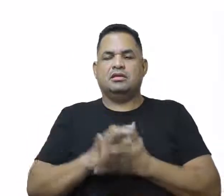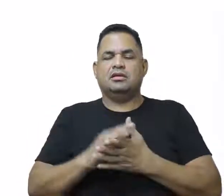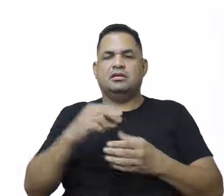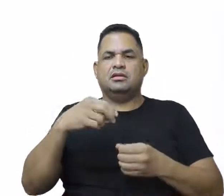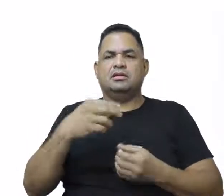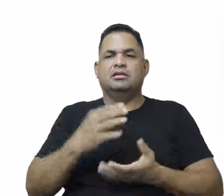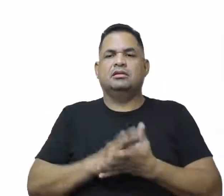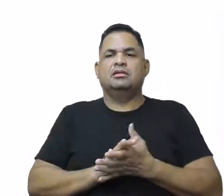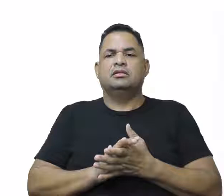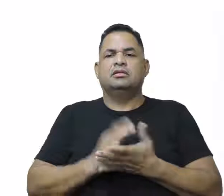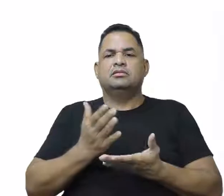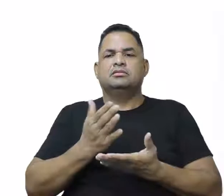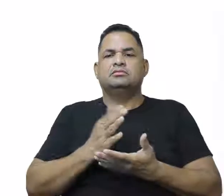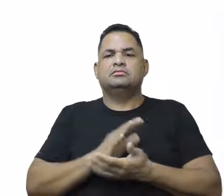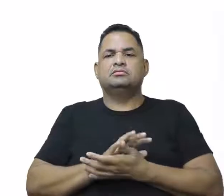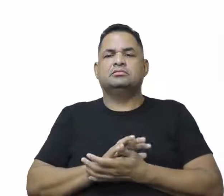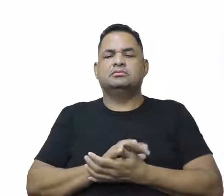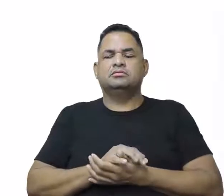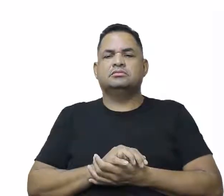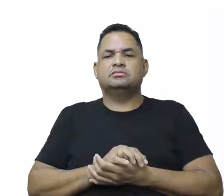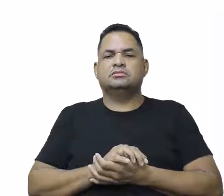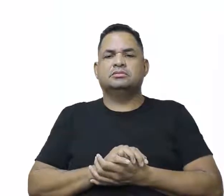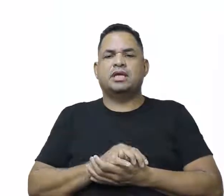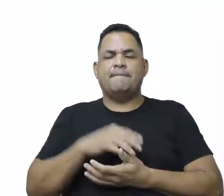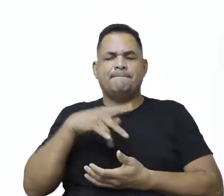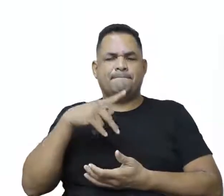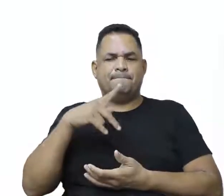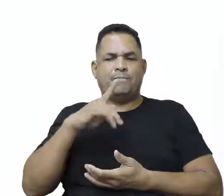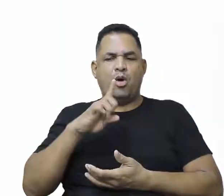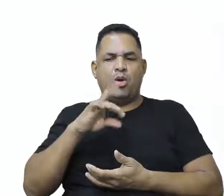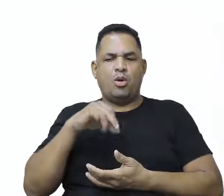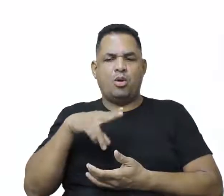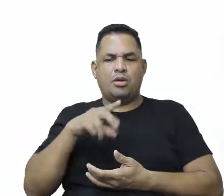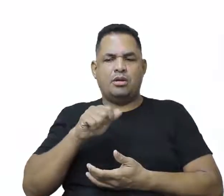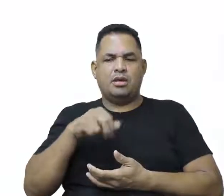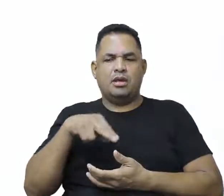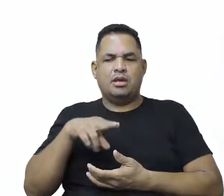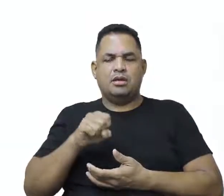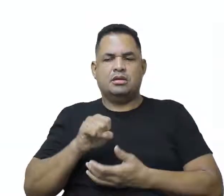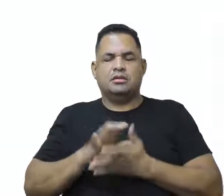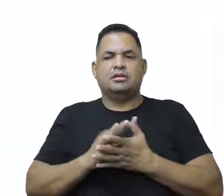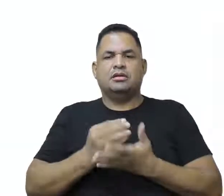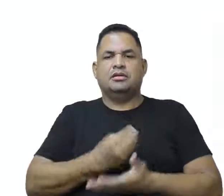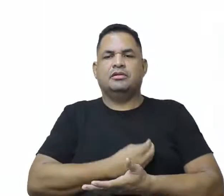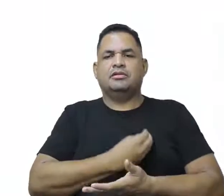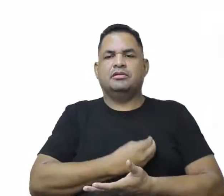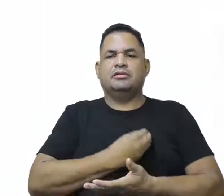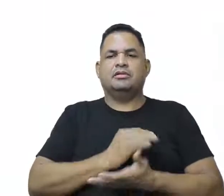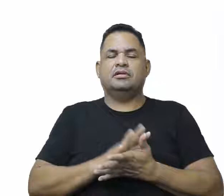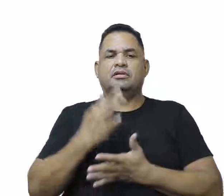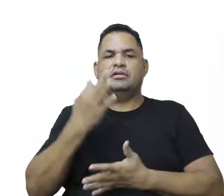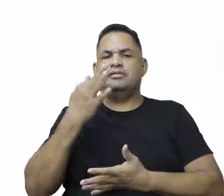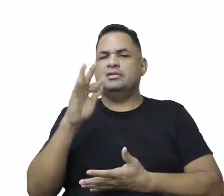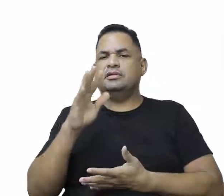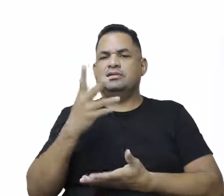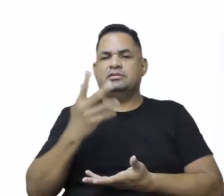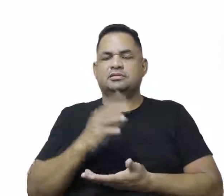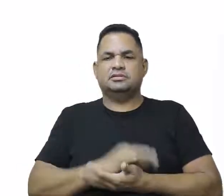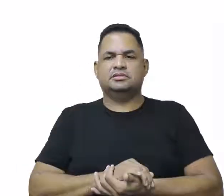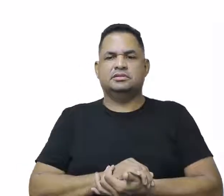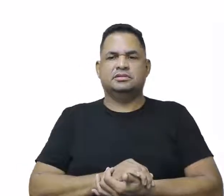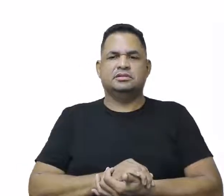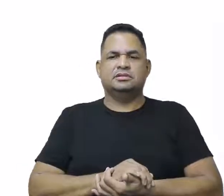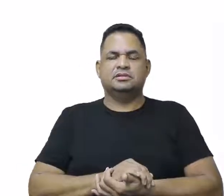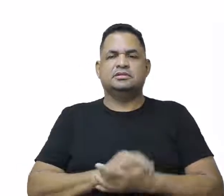Norte. Eu acho que ele é polonês, mas ele viveu muito tempo na França. A maioria das pessoas falam que ele é francês. Mas ele